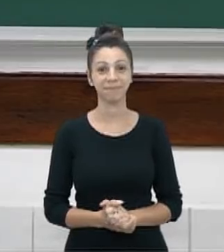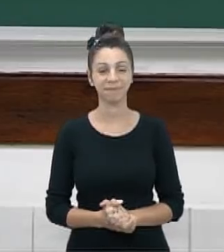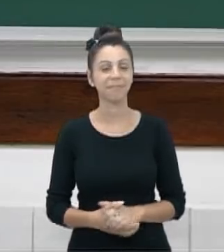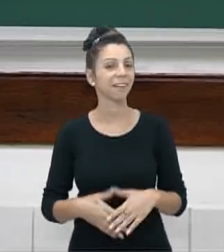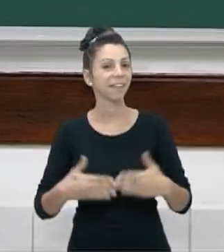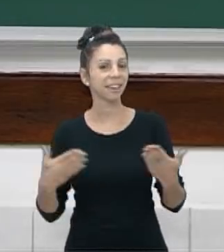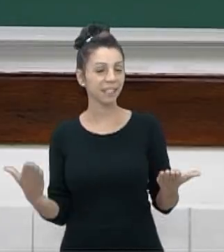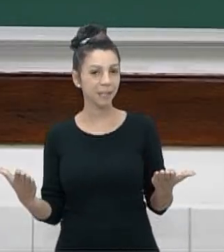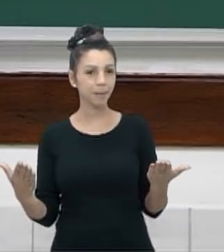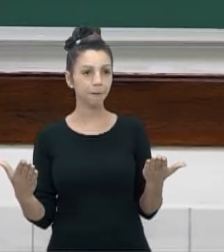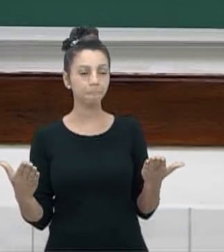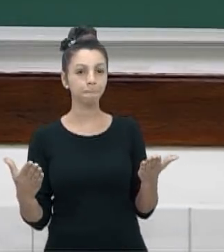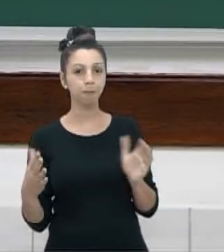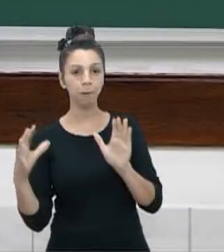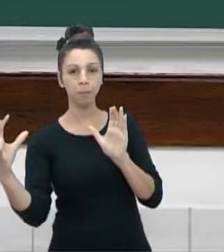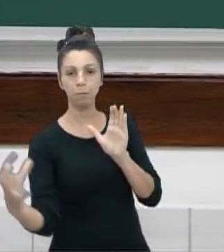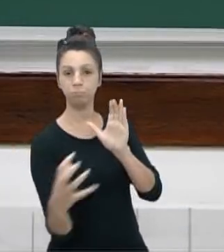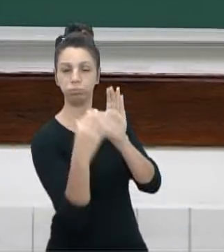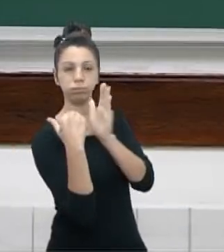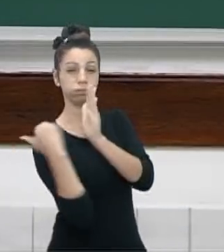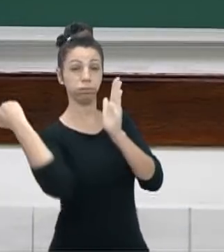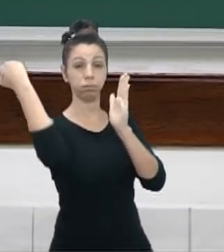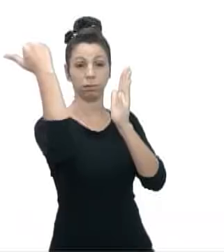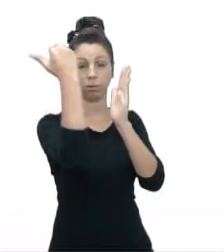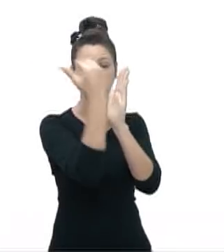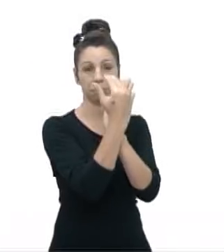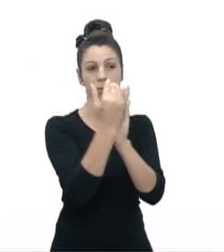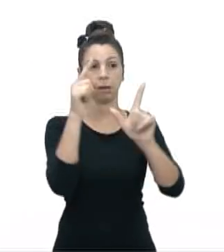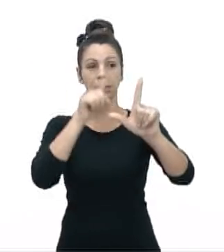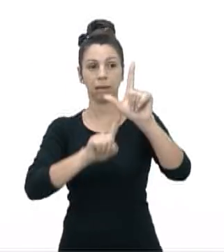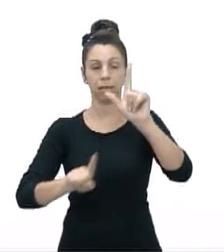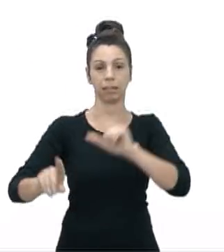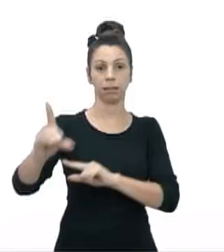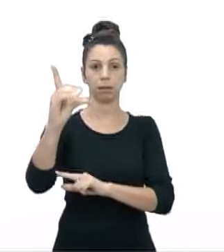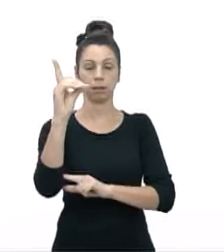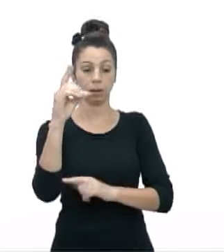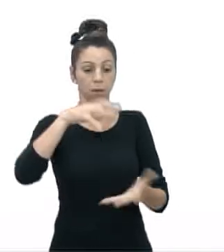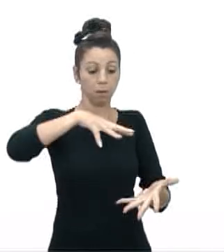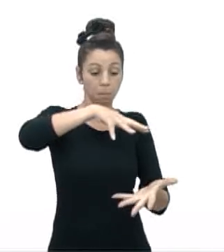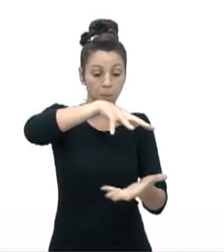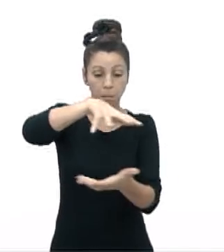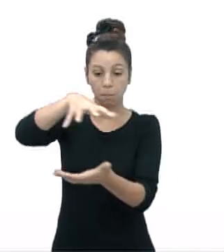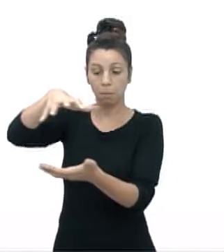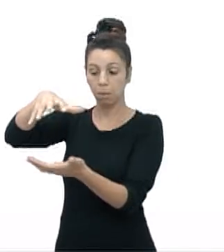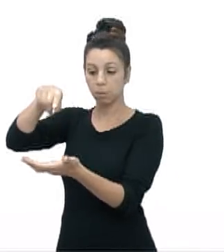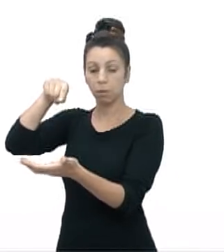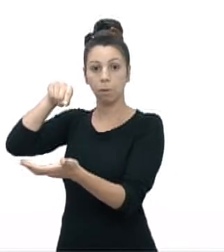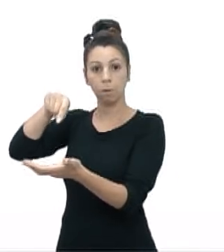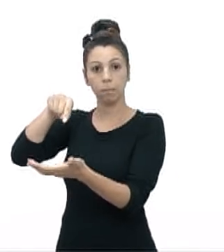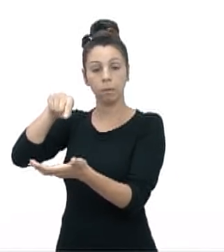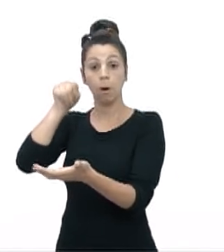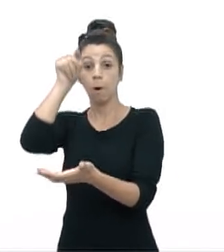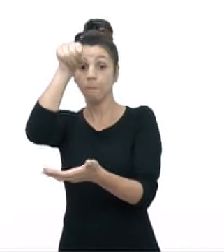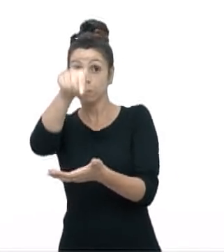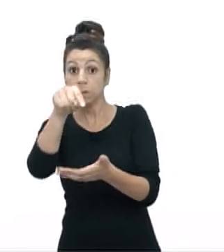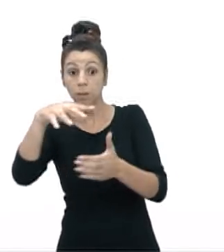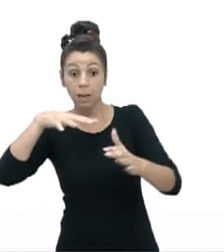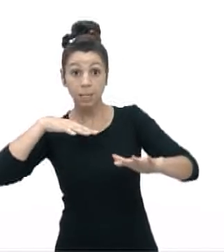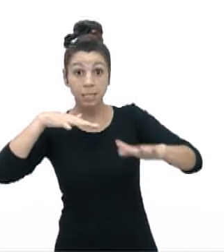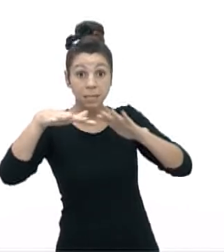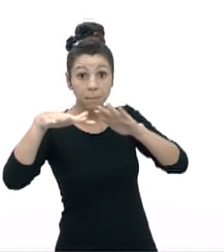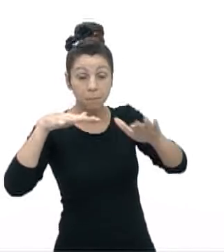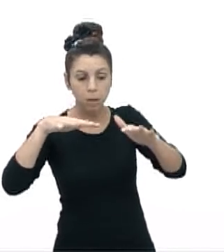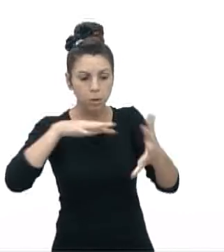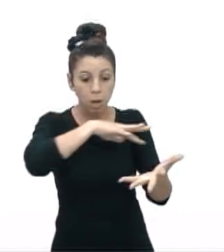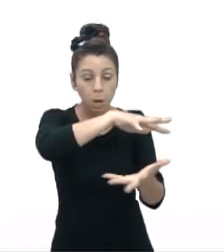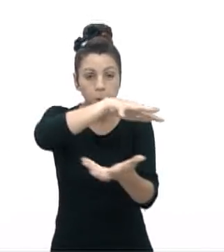Então, galera, a hipérbole nesse fragmento está na letra D, mundo, né? Você se mexe e o mundo mexe junto.